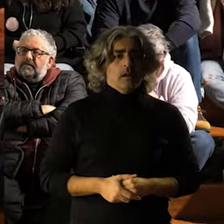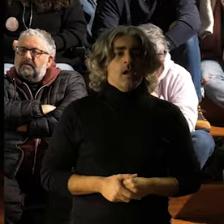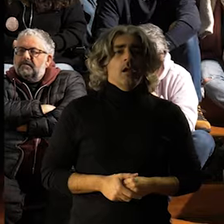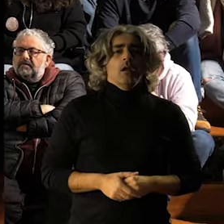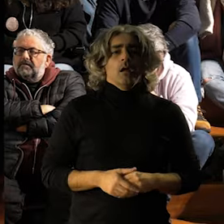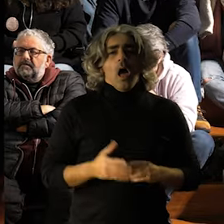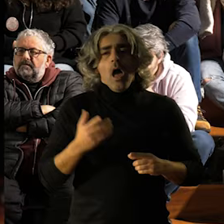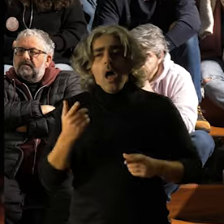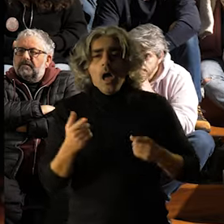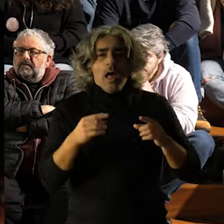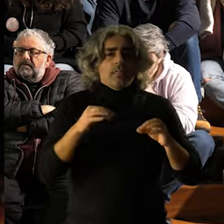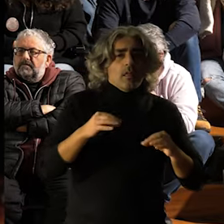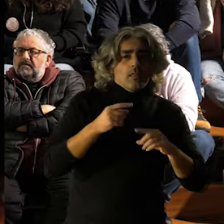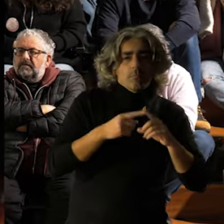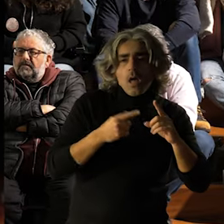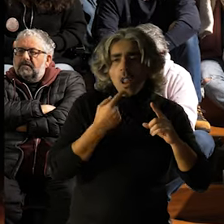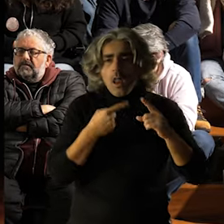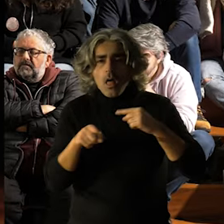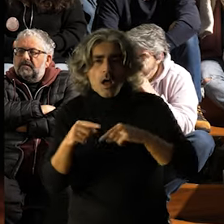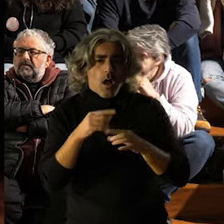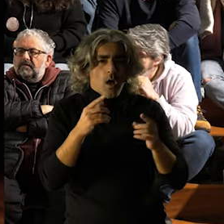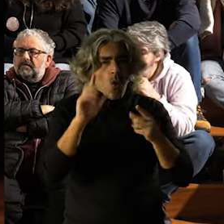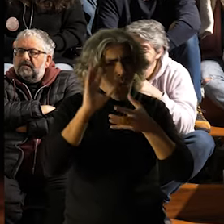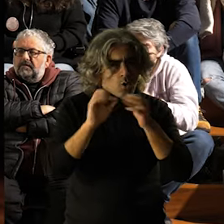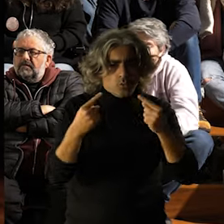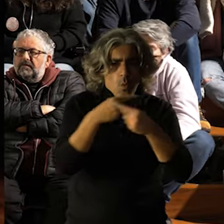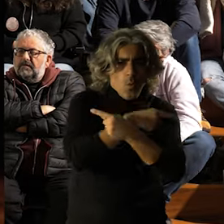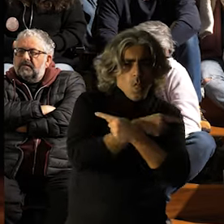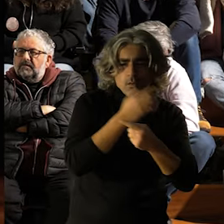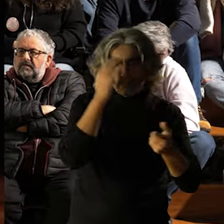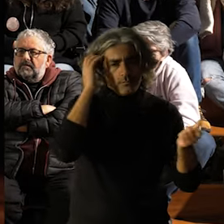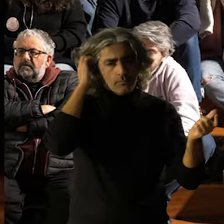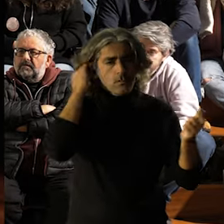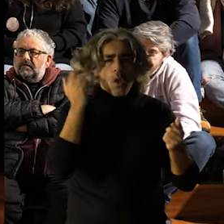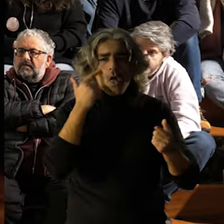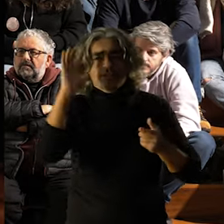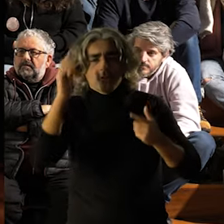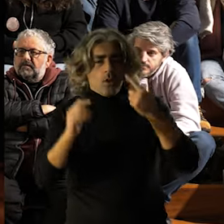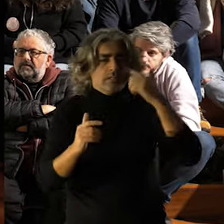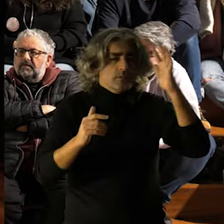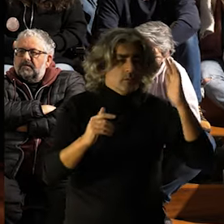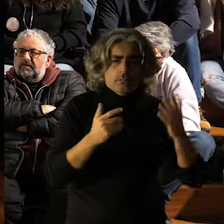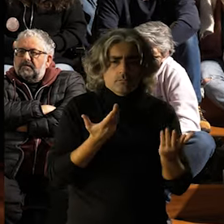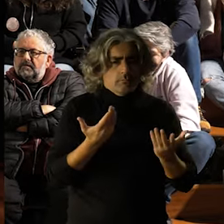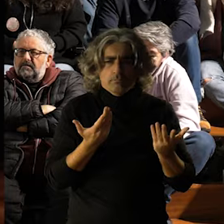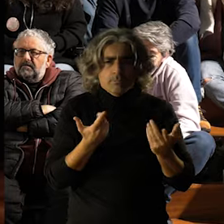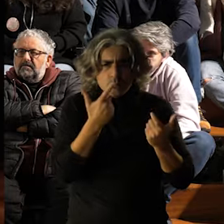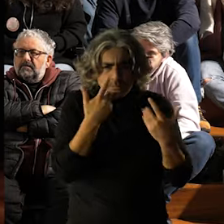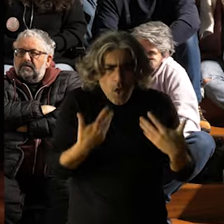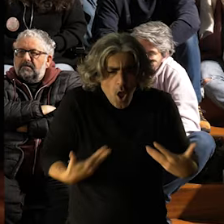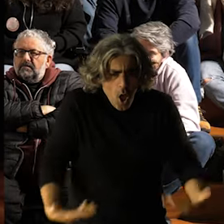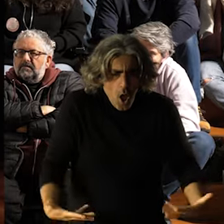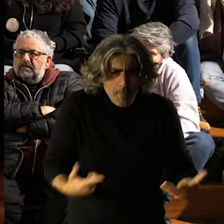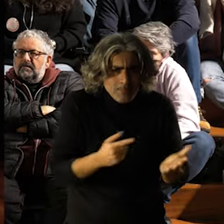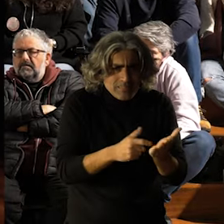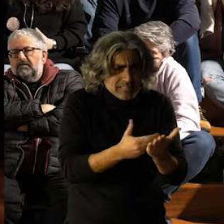Meias tintas, ambiguidades, logo se vê. Não responde. Não responde a quem está agora a precisar de saber